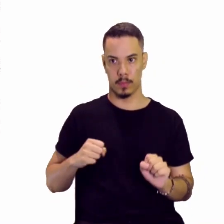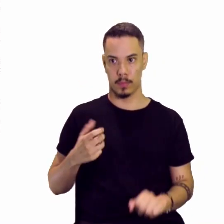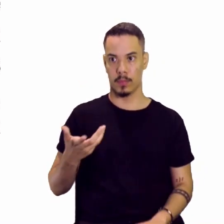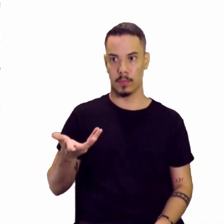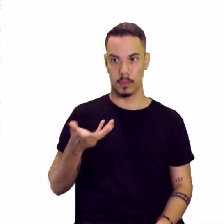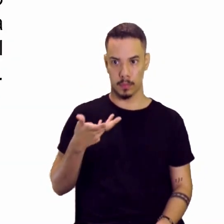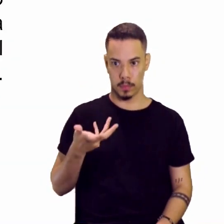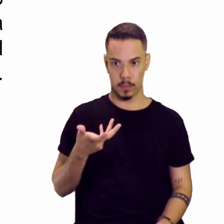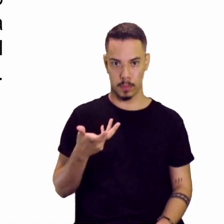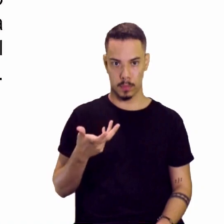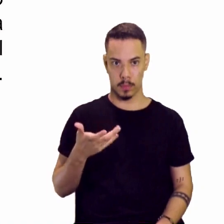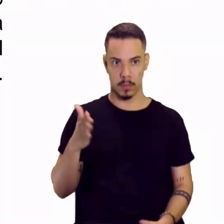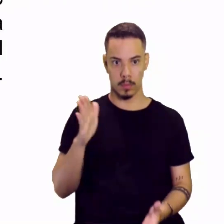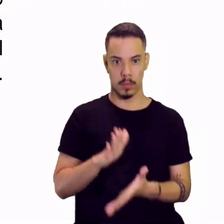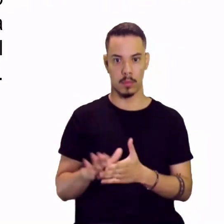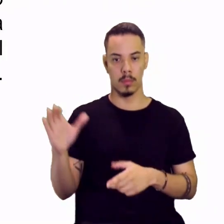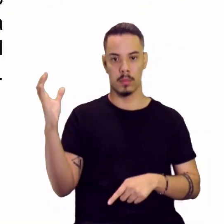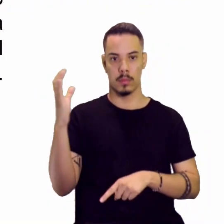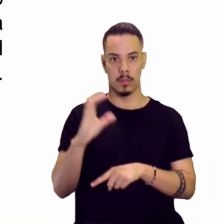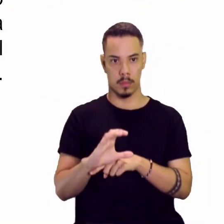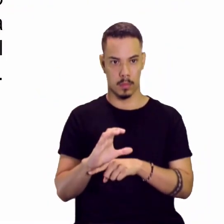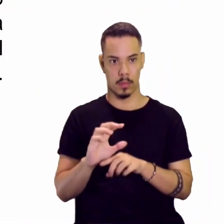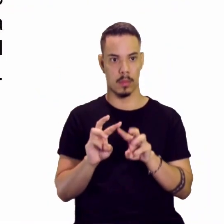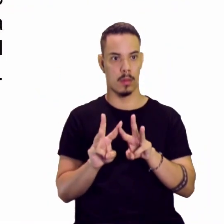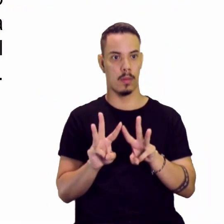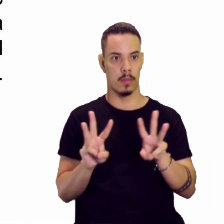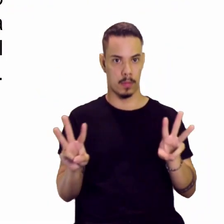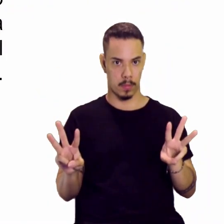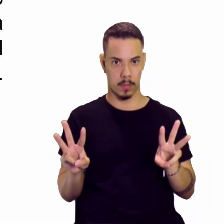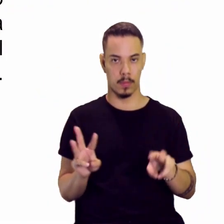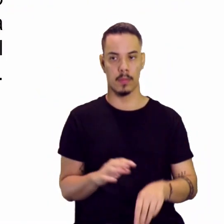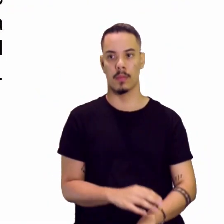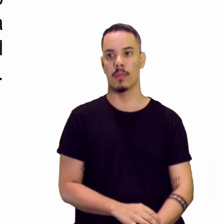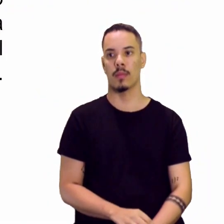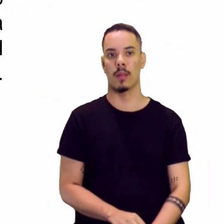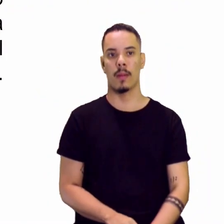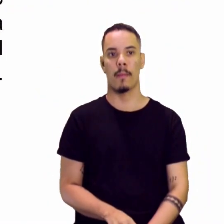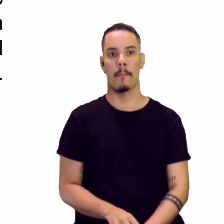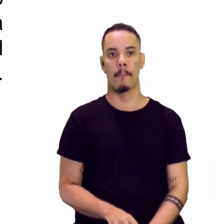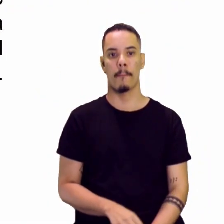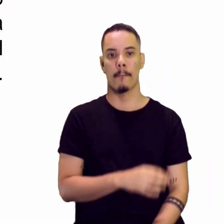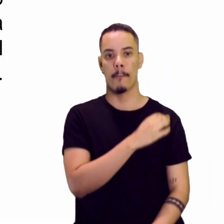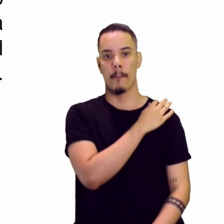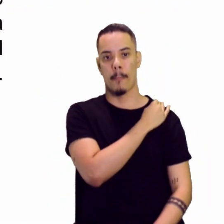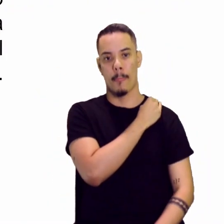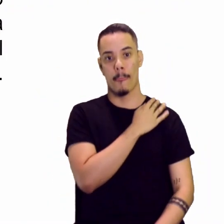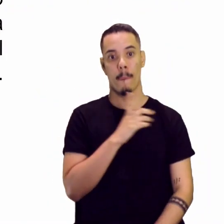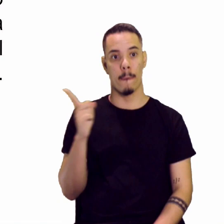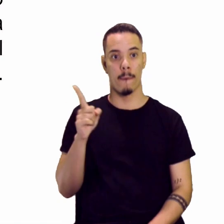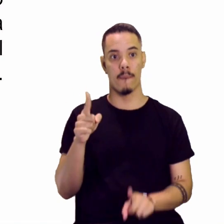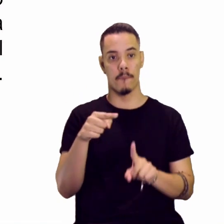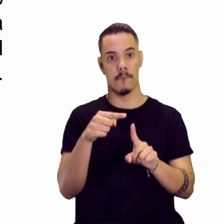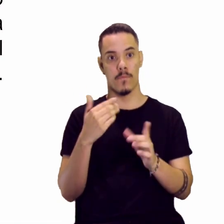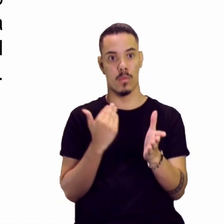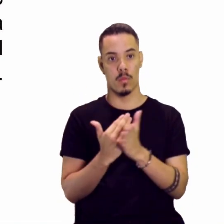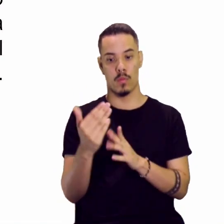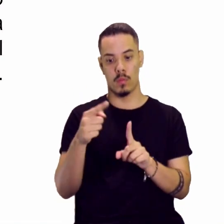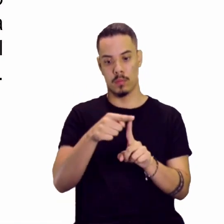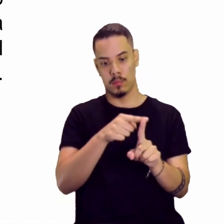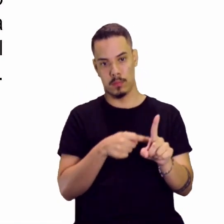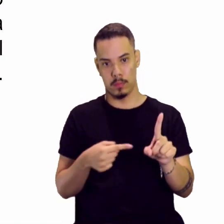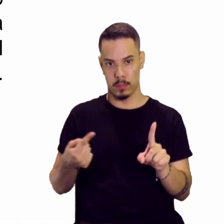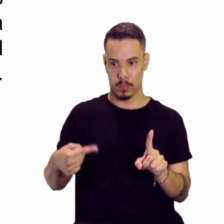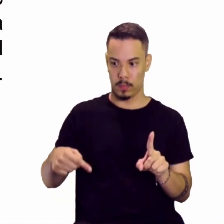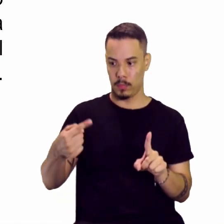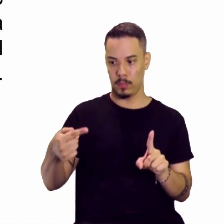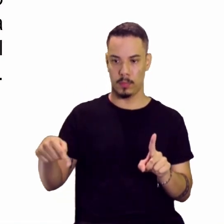Velocidade. Publicado aí, né, no site, tem direitinho. O circuito de Mandalika, aqui a largada, ó, tá em